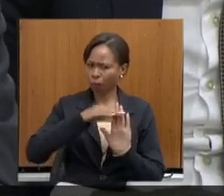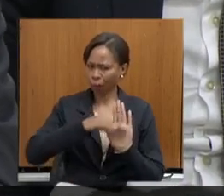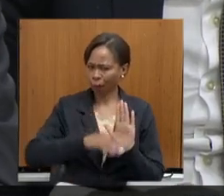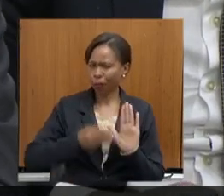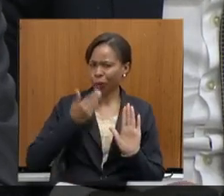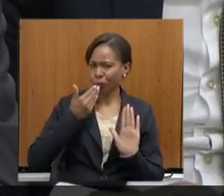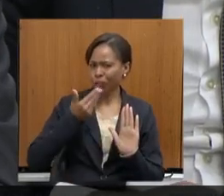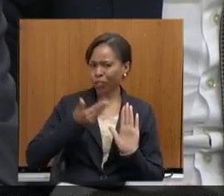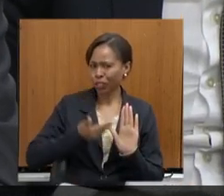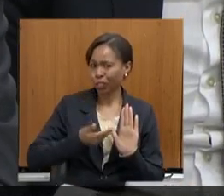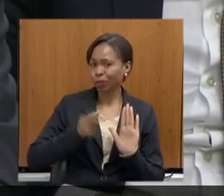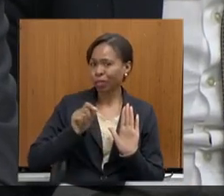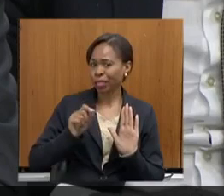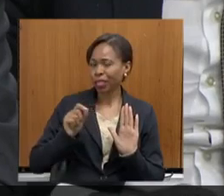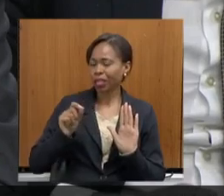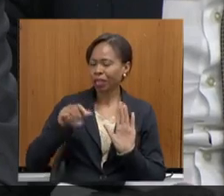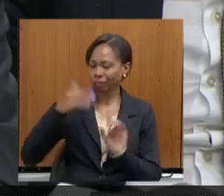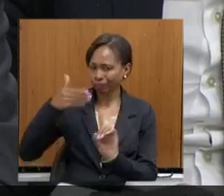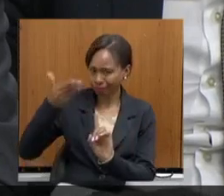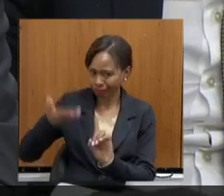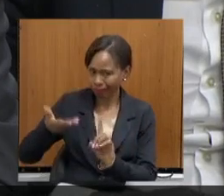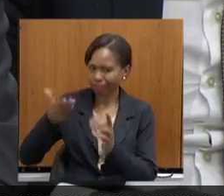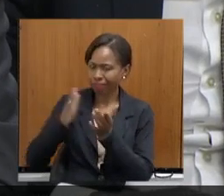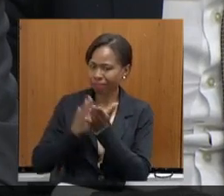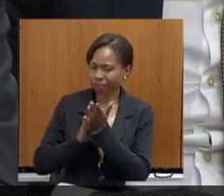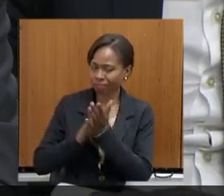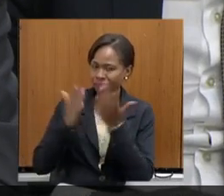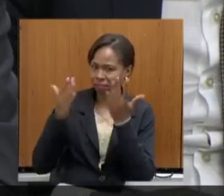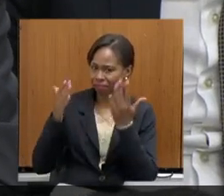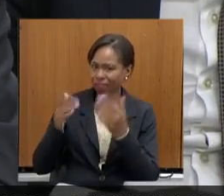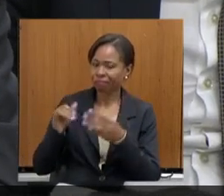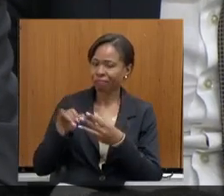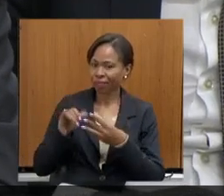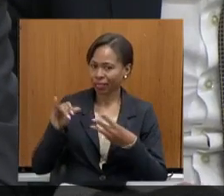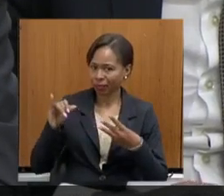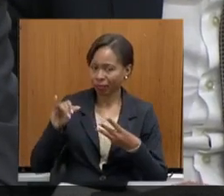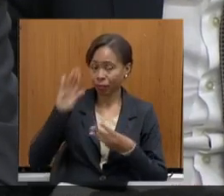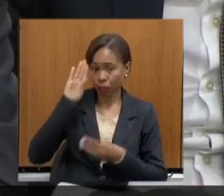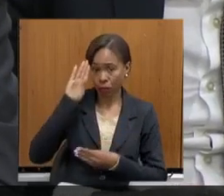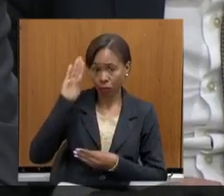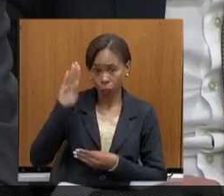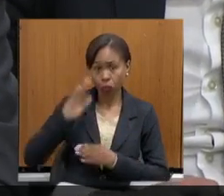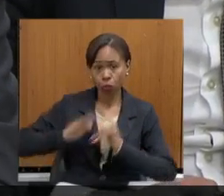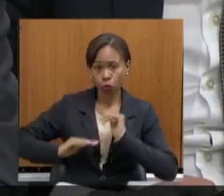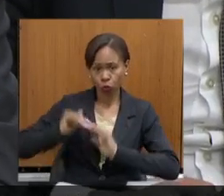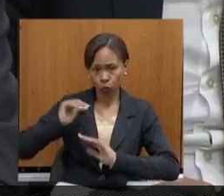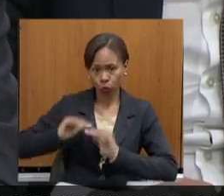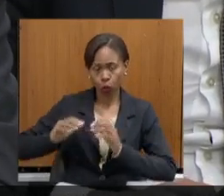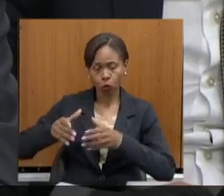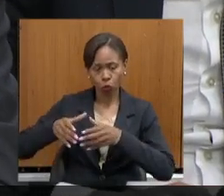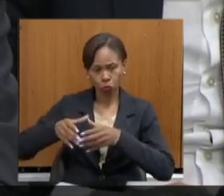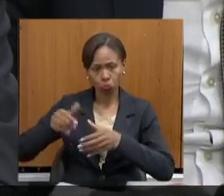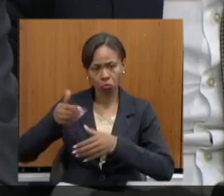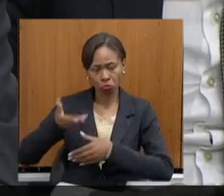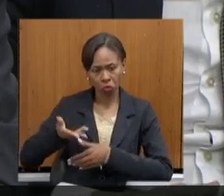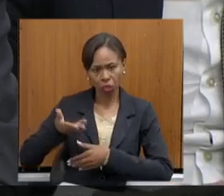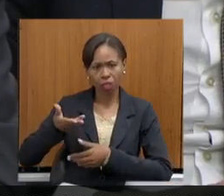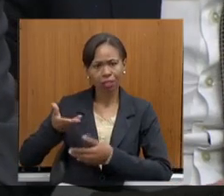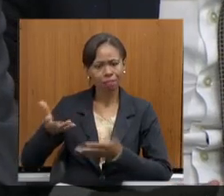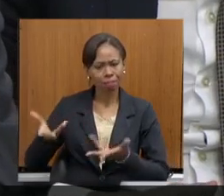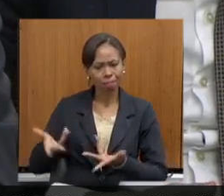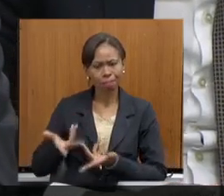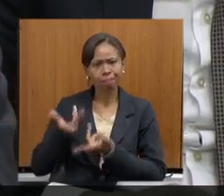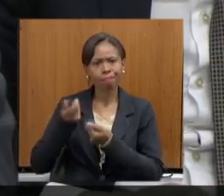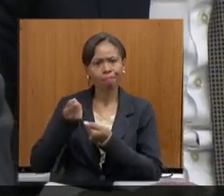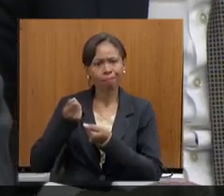principalmente né a seu corpo de funcionários de excelência que temos sempre tivemos a